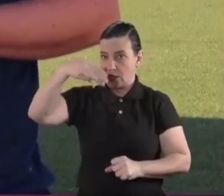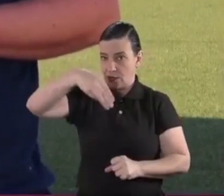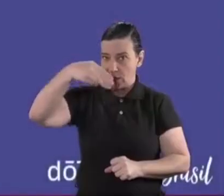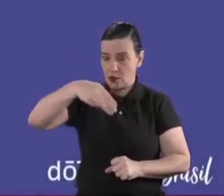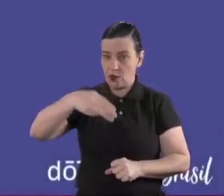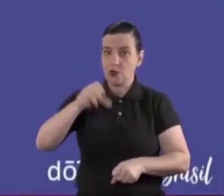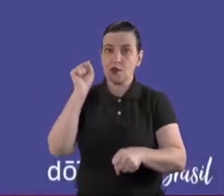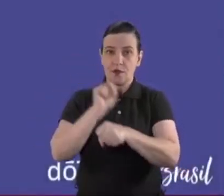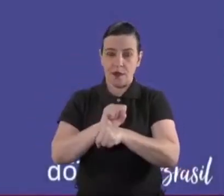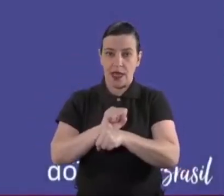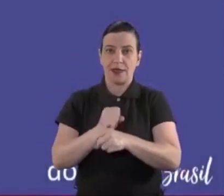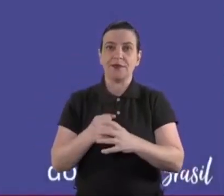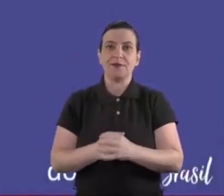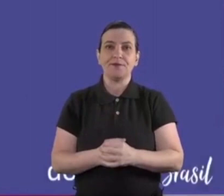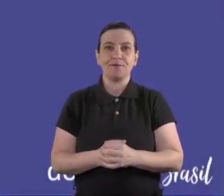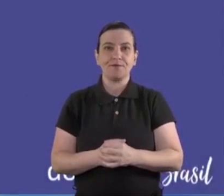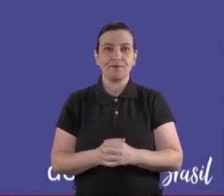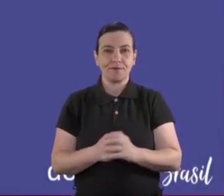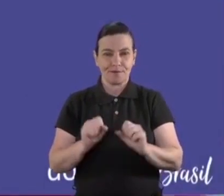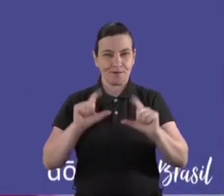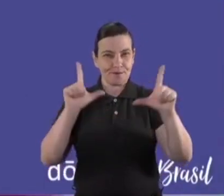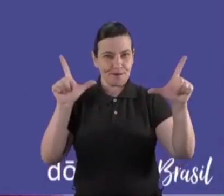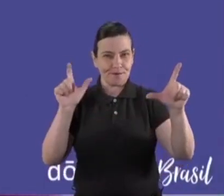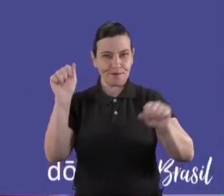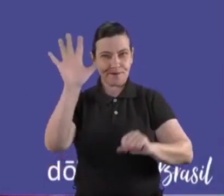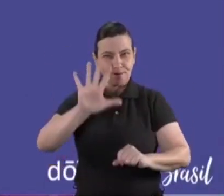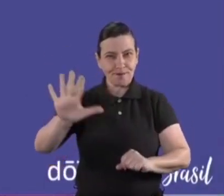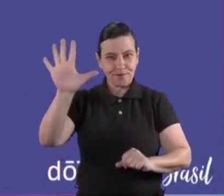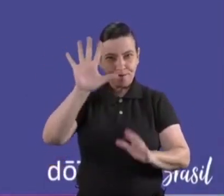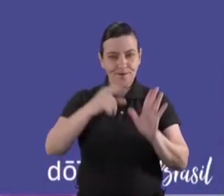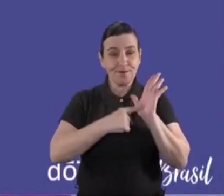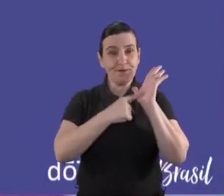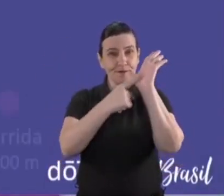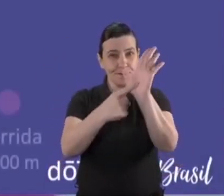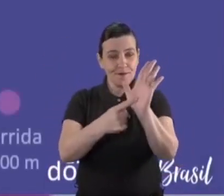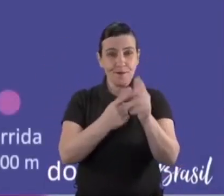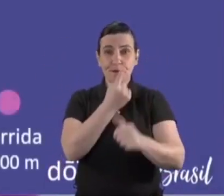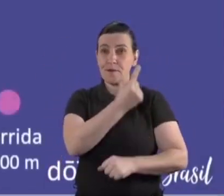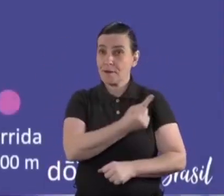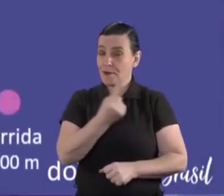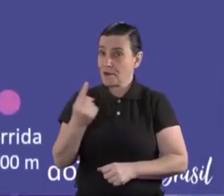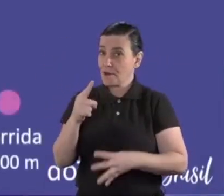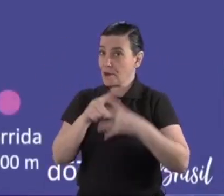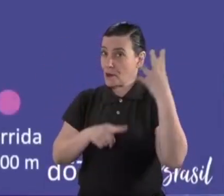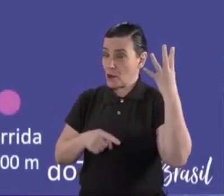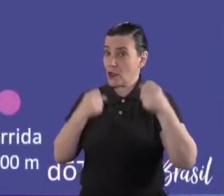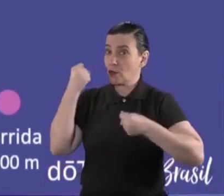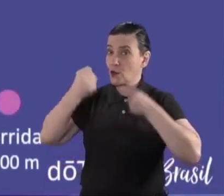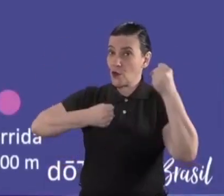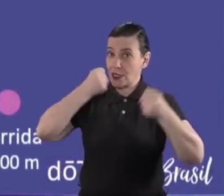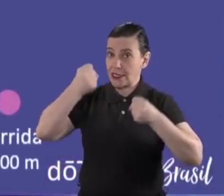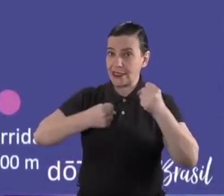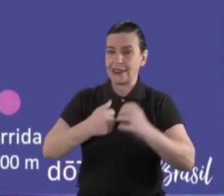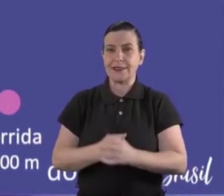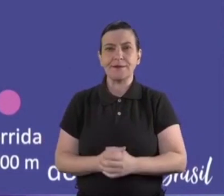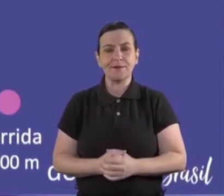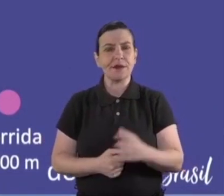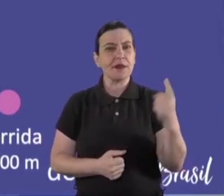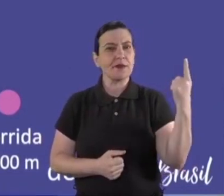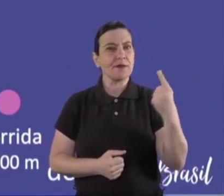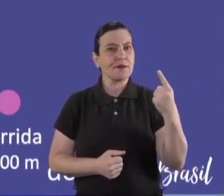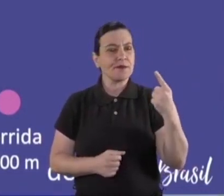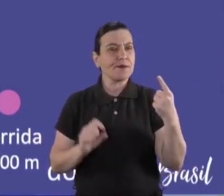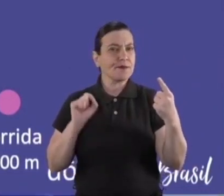recuperação. Essa imagem mostra o resultado de cada uma dessas 4 corridas. Aqui, a